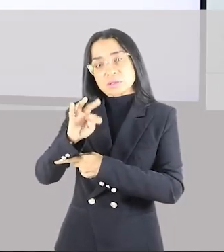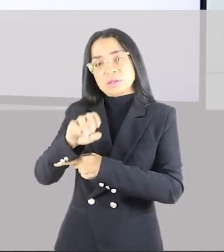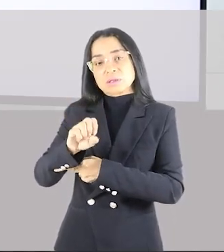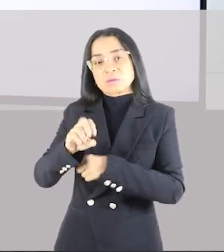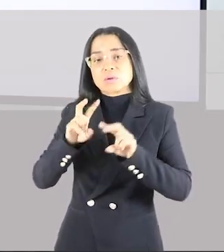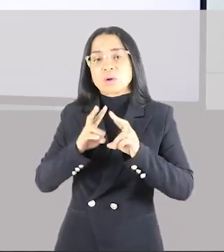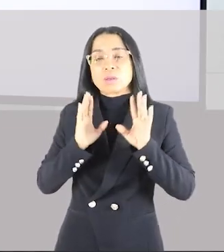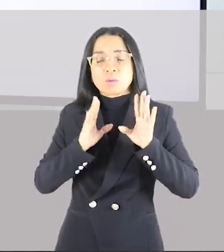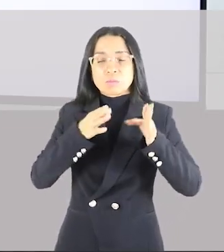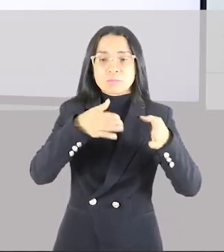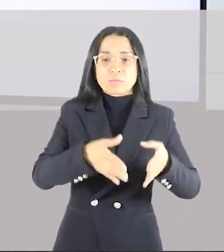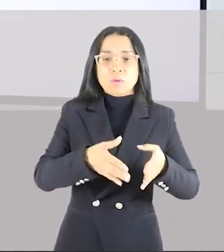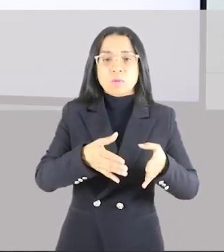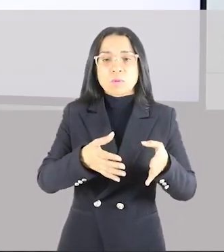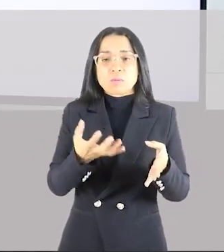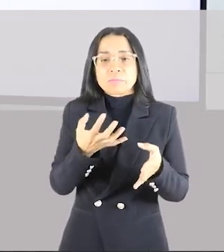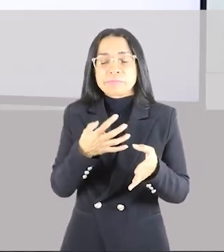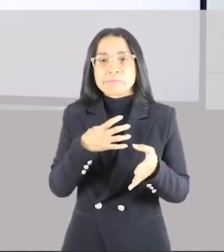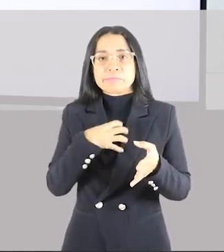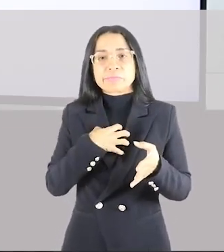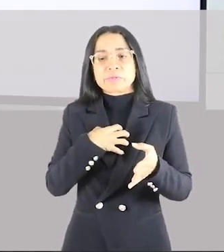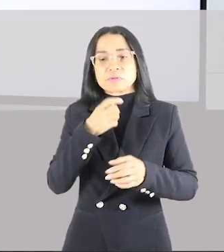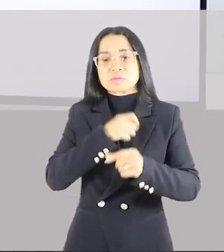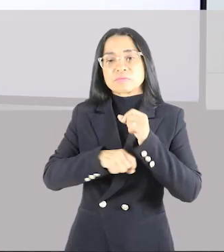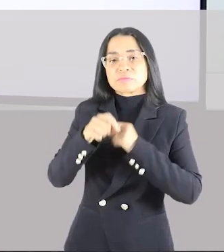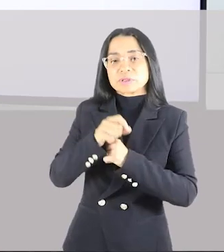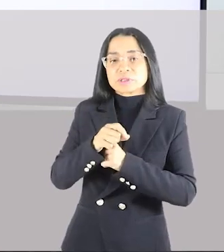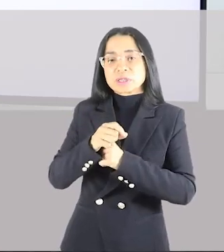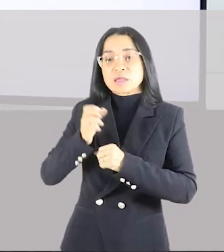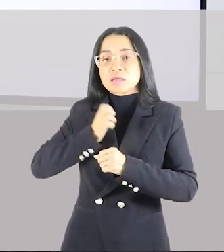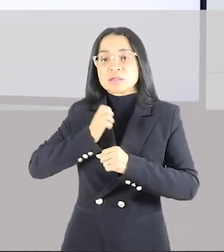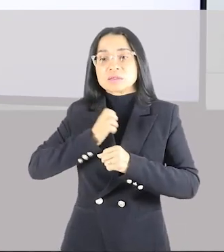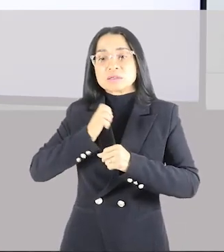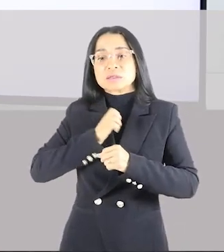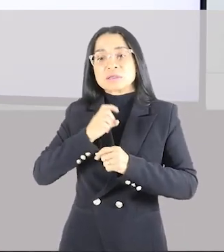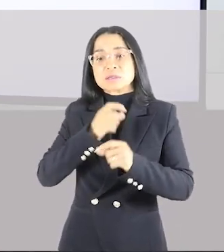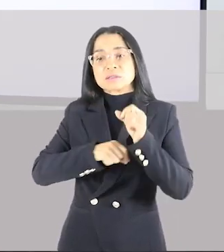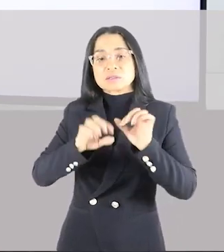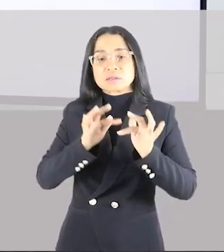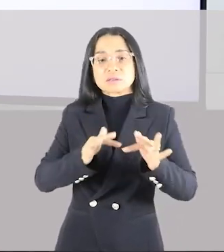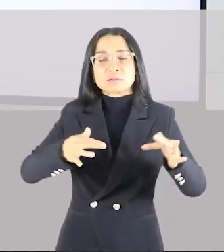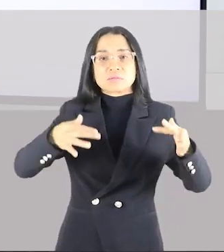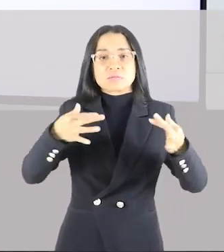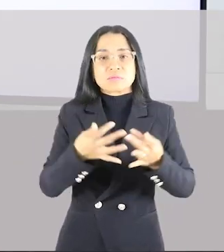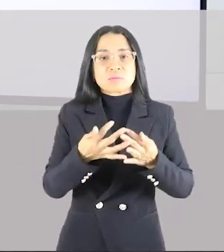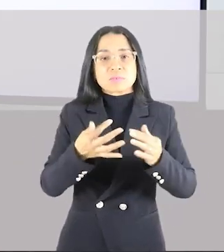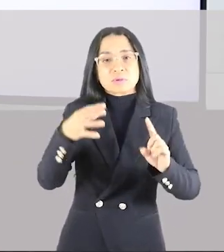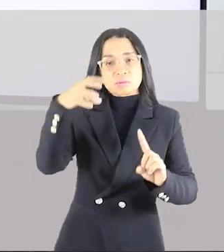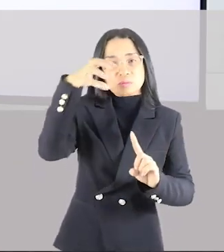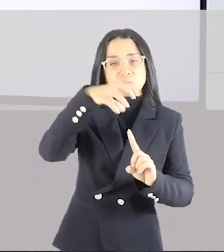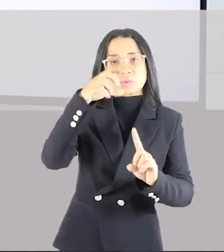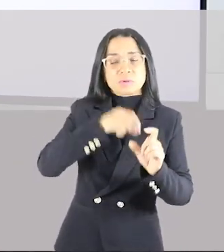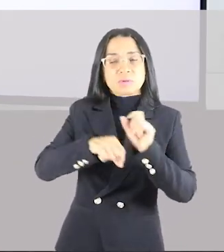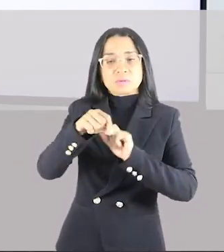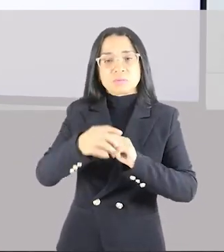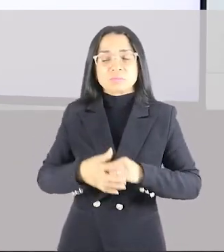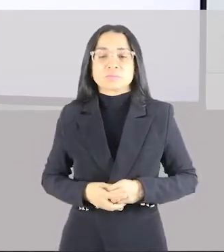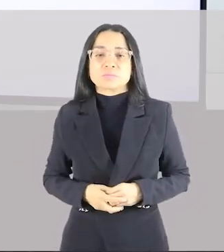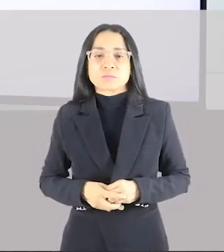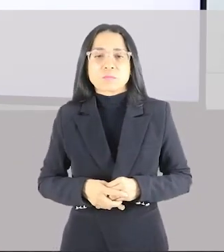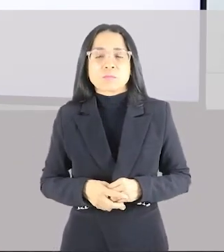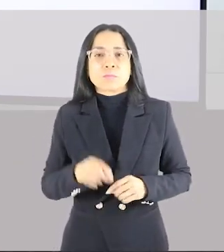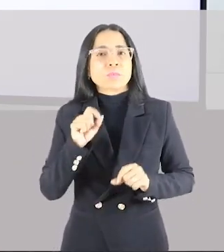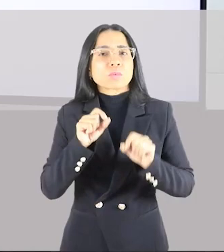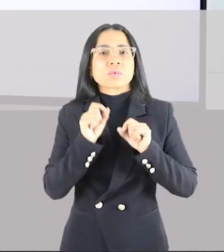ele possui responsabilidade na economia. Então, de supervisionar, de verificar se o trabalho dos camponeses está sendo